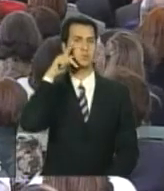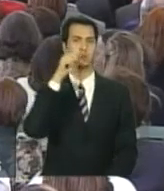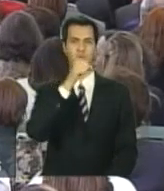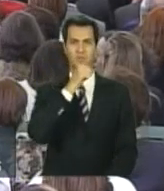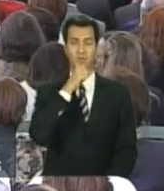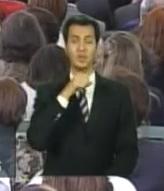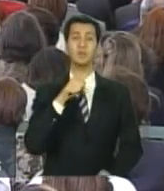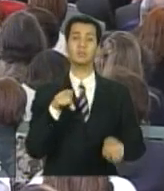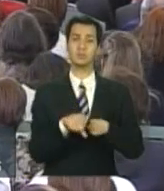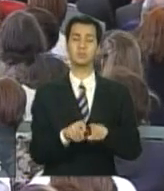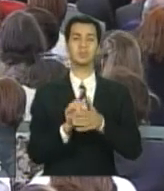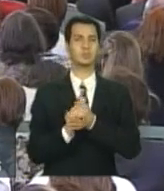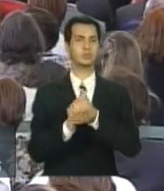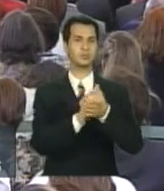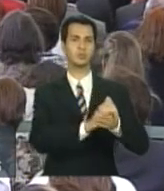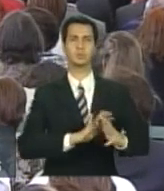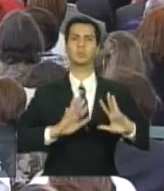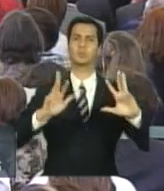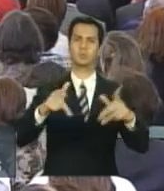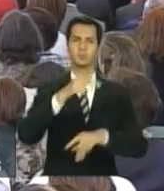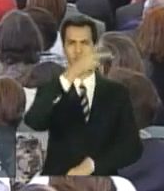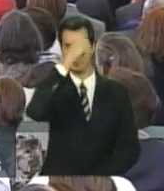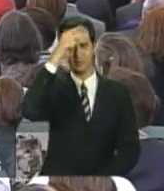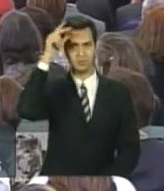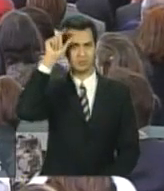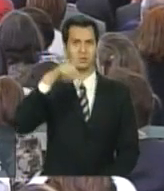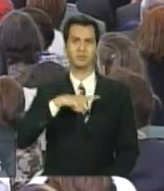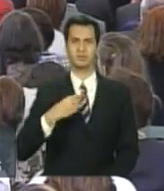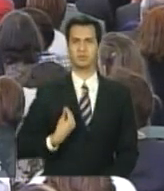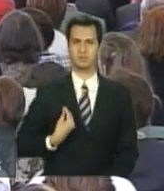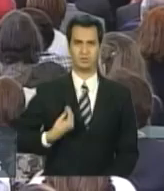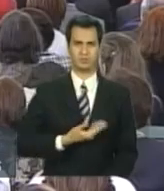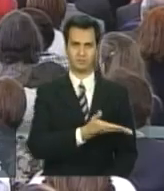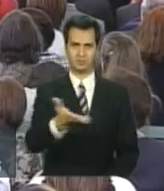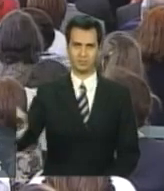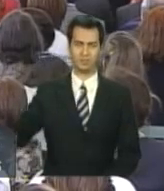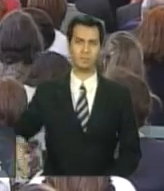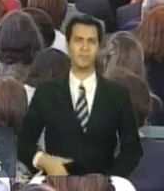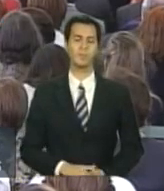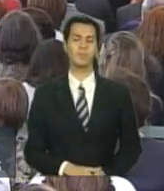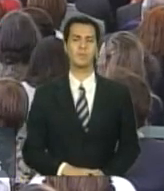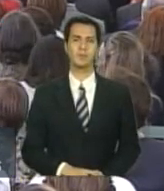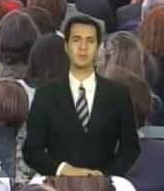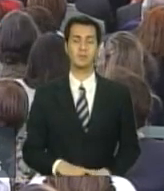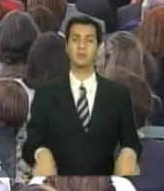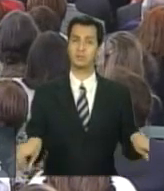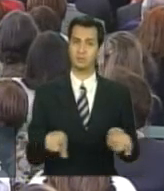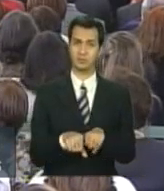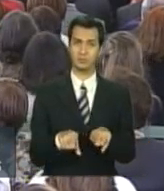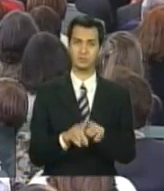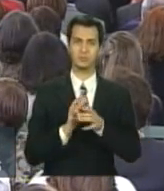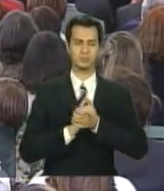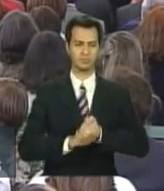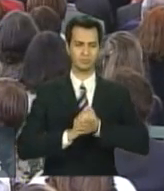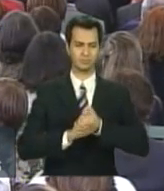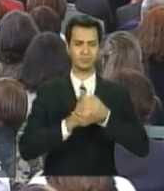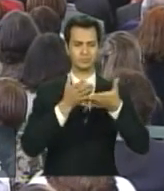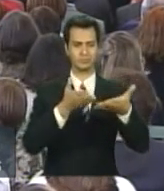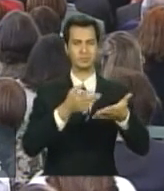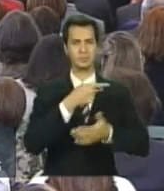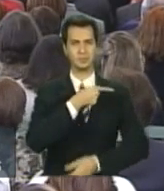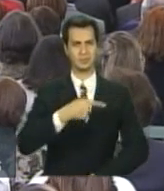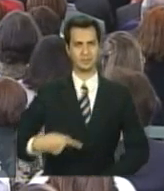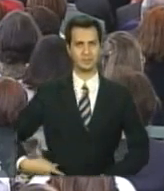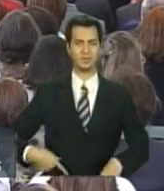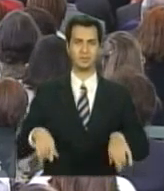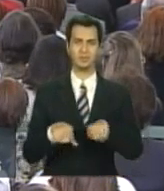todas as prefeitas e prefeitos que comparecem a essa cerimônia. Saudar os presidentes e